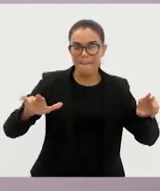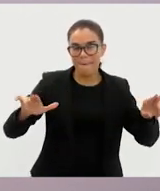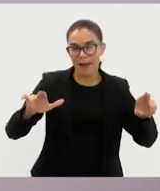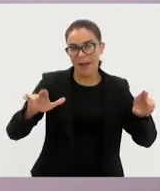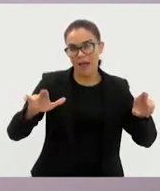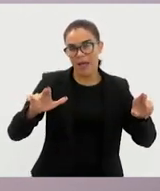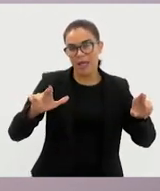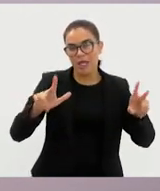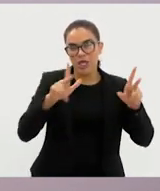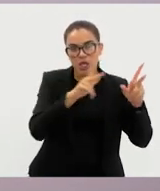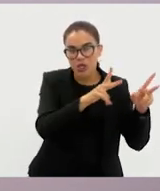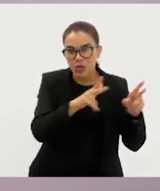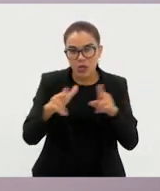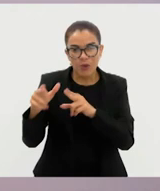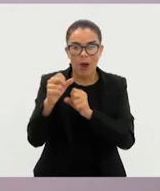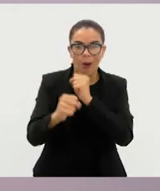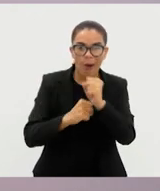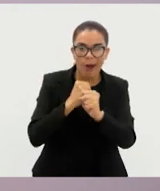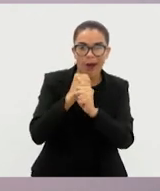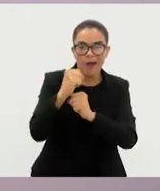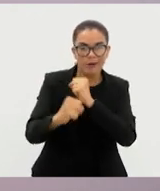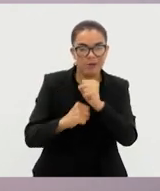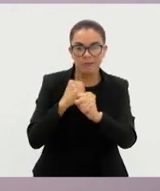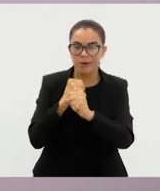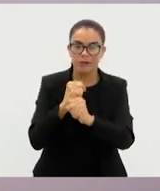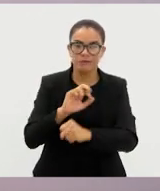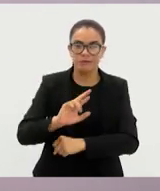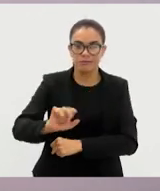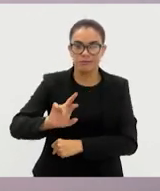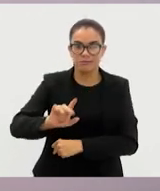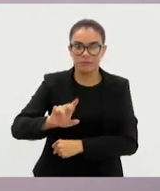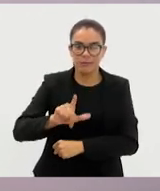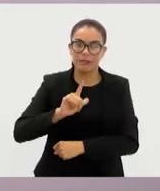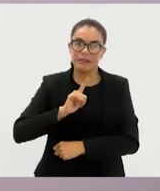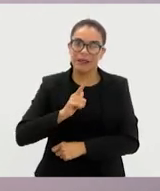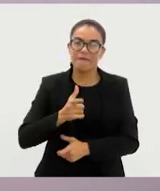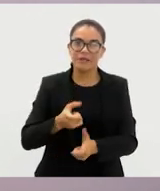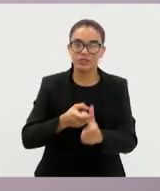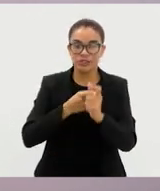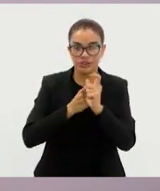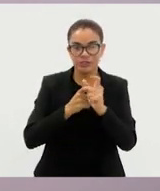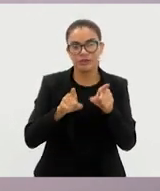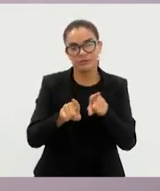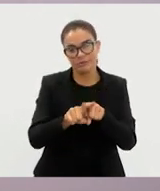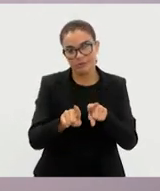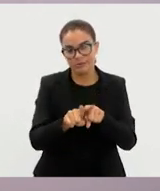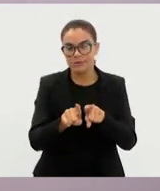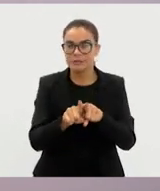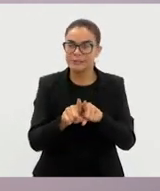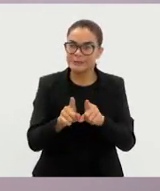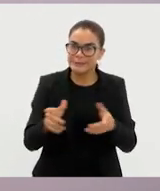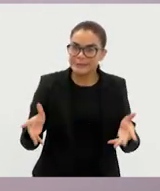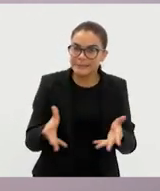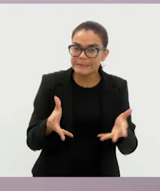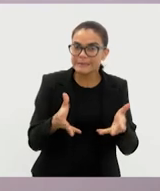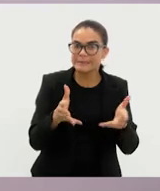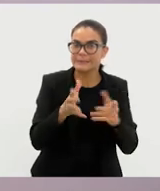todos os anos, então aumenta o nosso desafio para esse ano, que nós temos serviços de dívida aí, pressionando as contas do